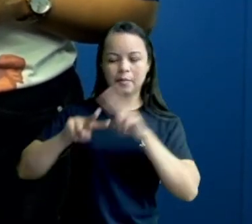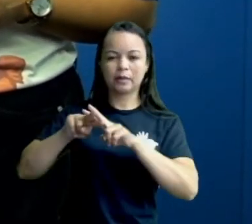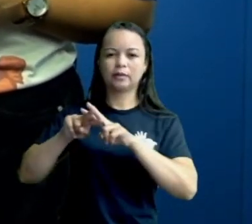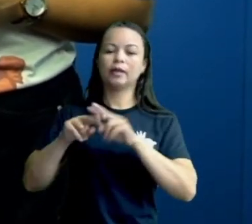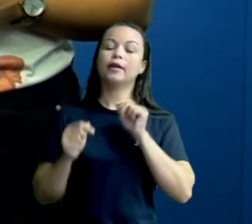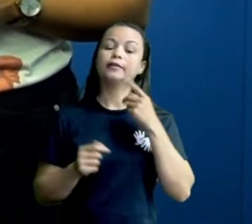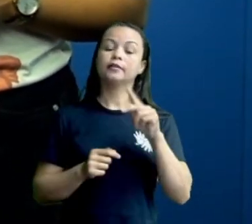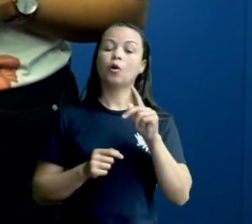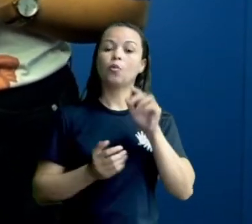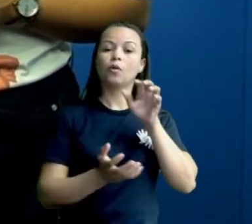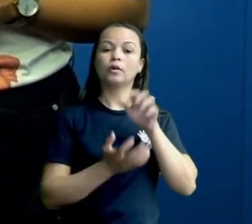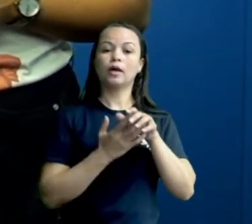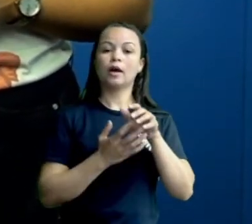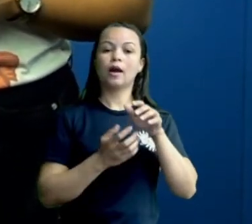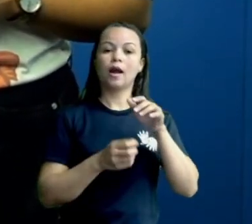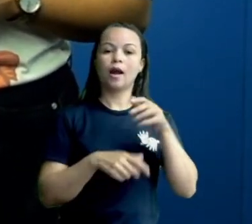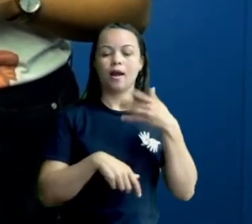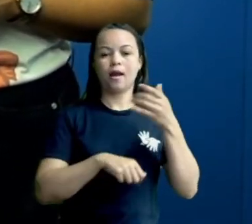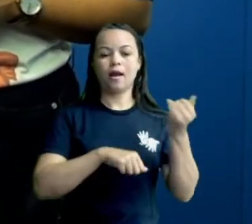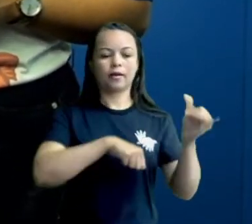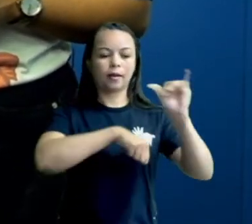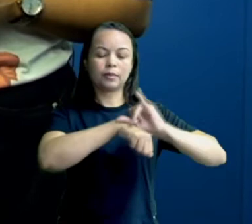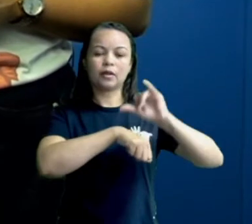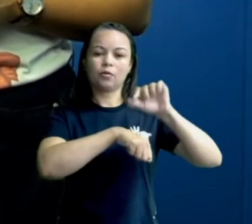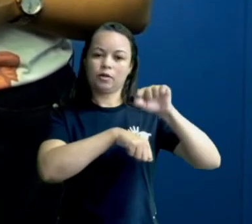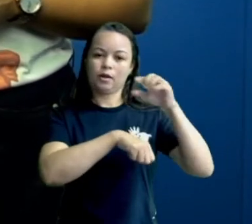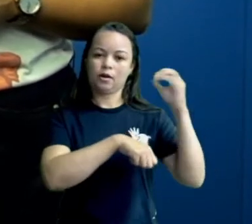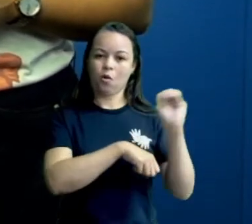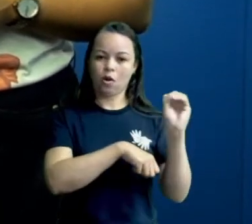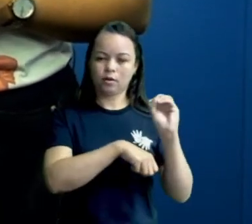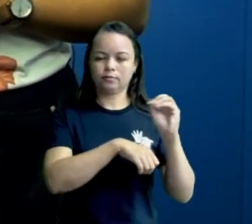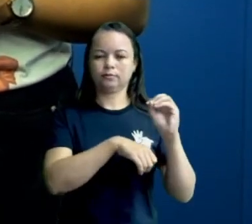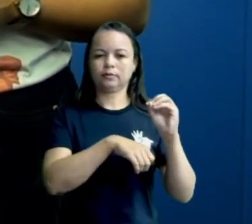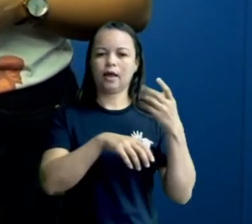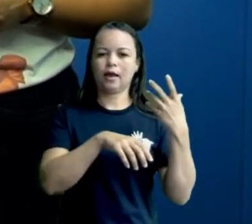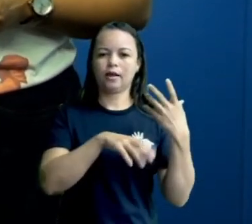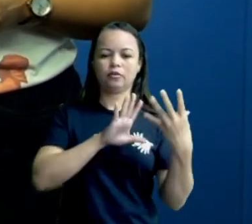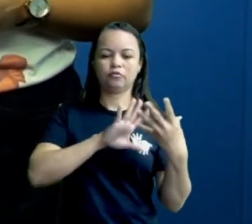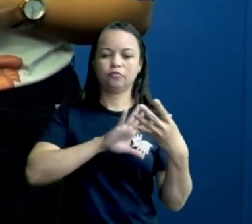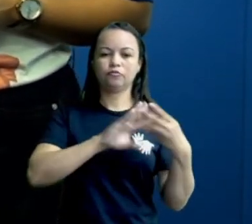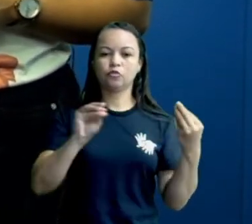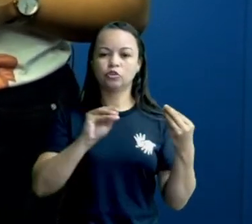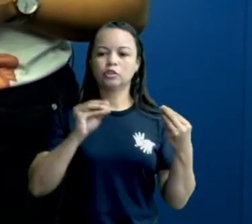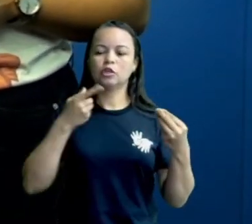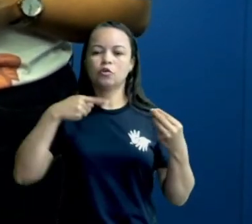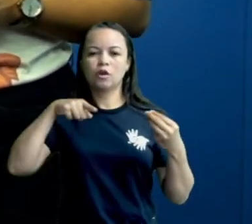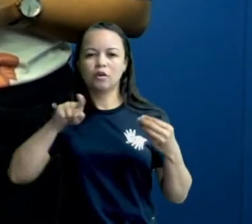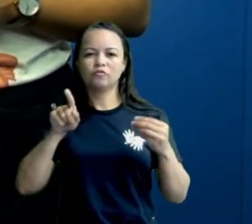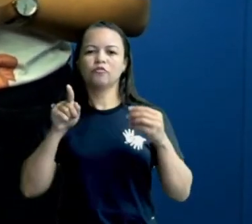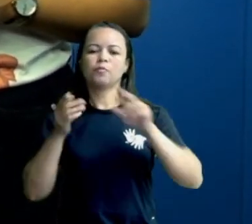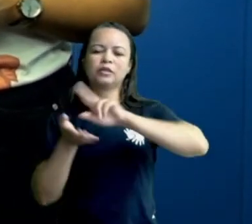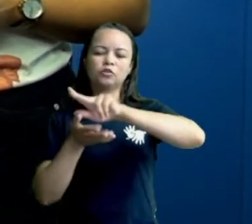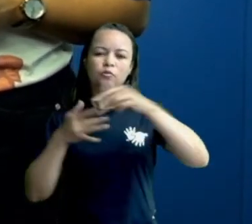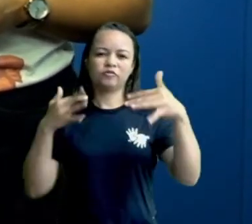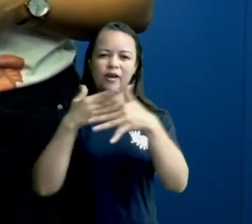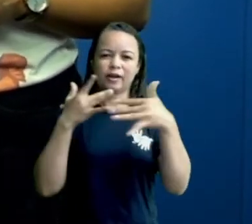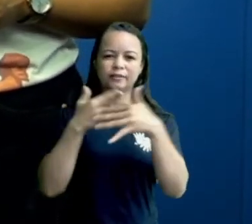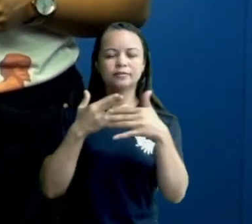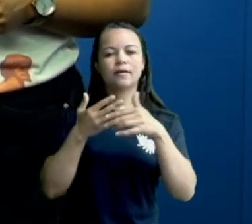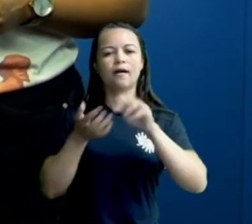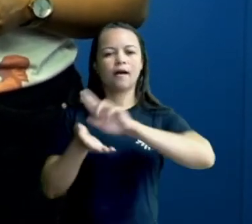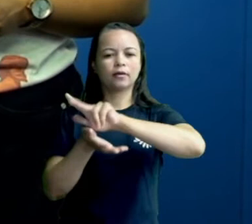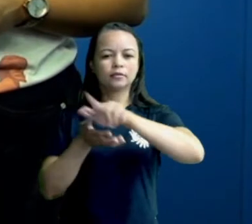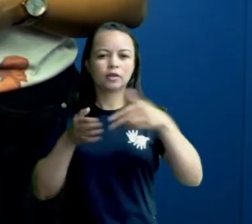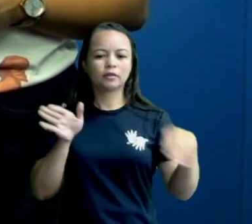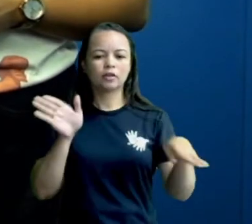da capital, que era Olinda, e foi para o interior. E passou por Camaragibe, São Lourenço da Mata, várias cidades,